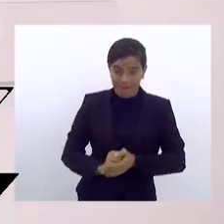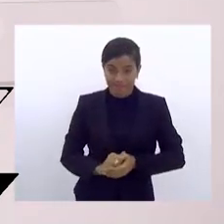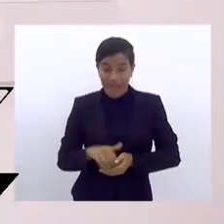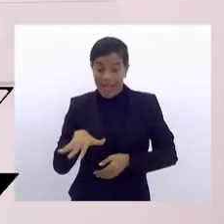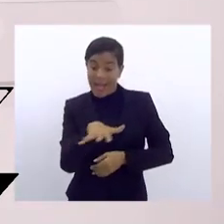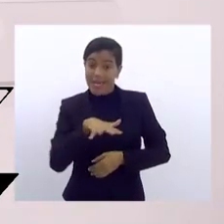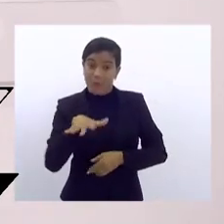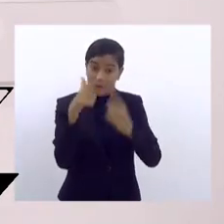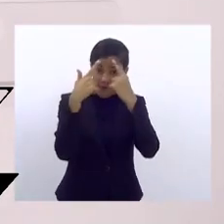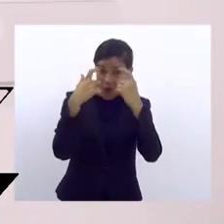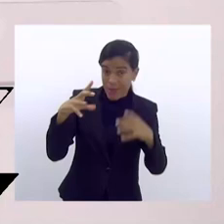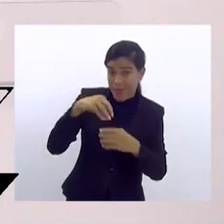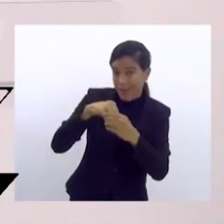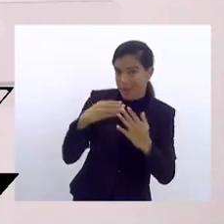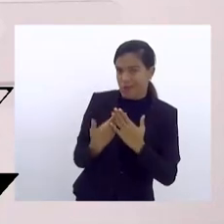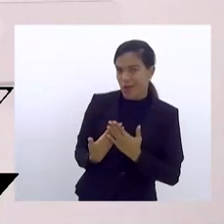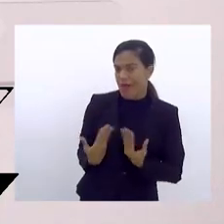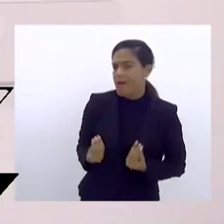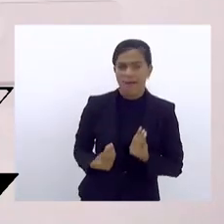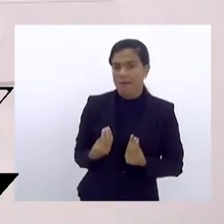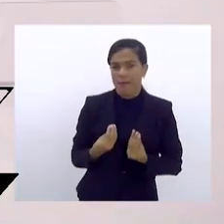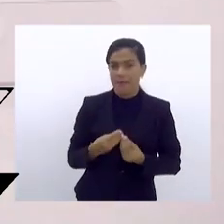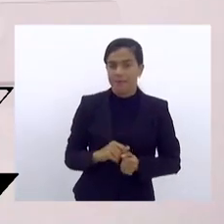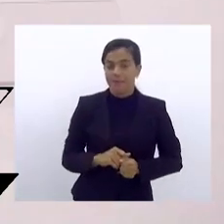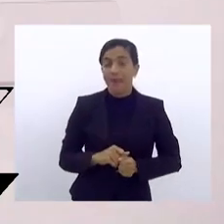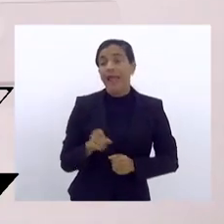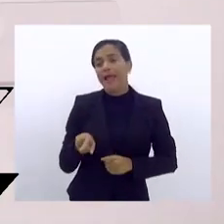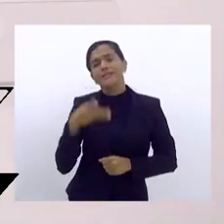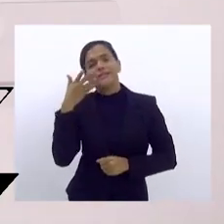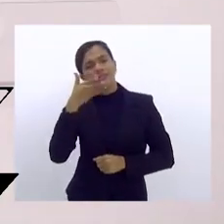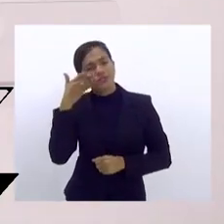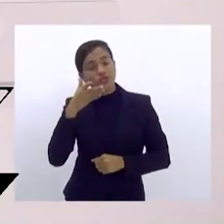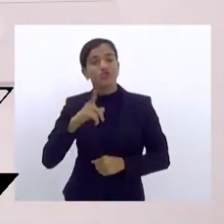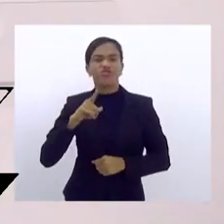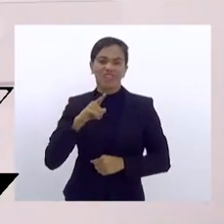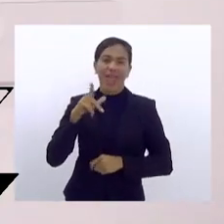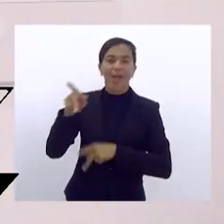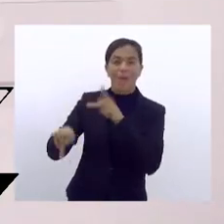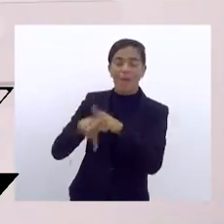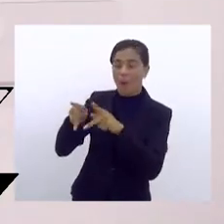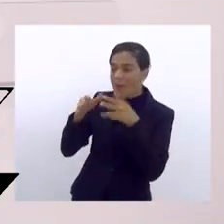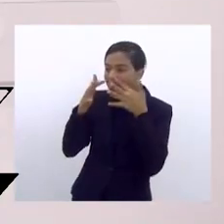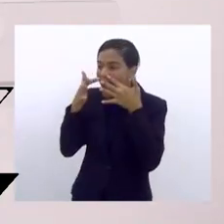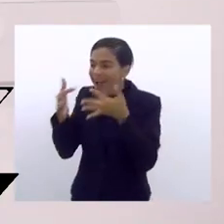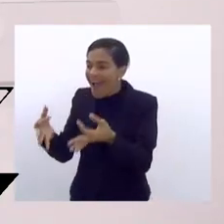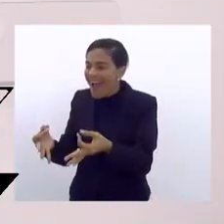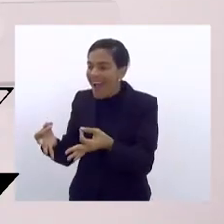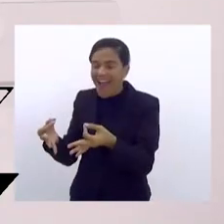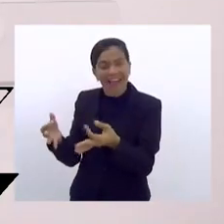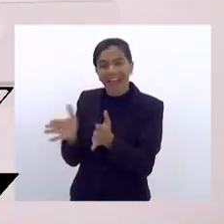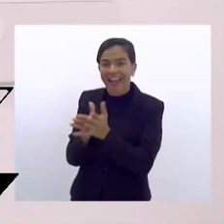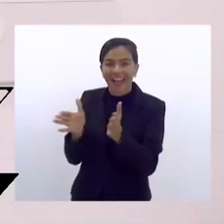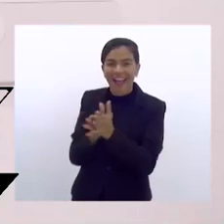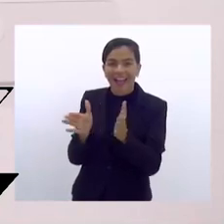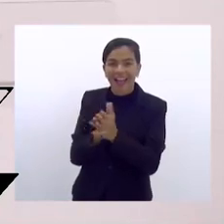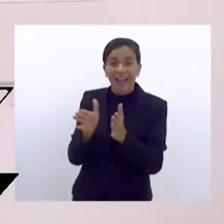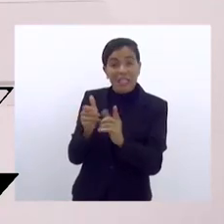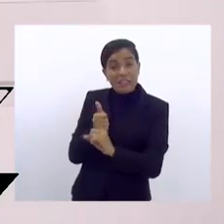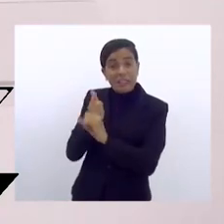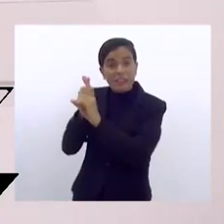situação de violência nas escolas esses discursos tem o seu público pessoas seguem essas